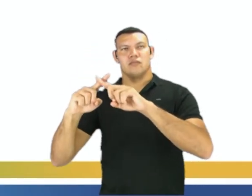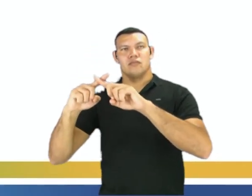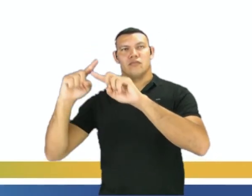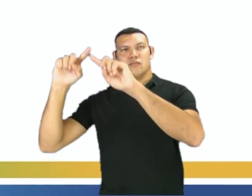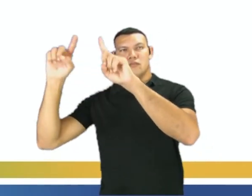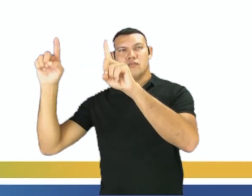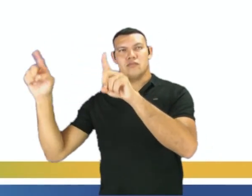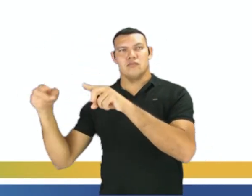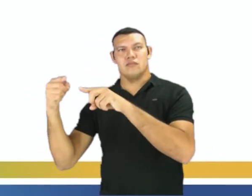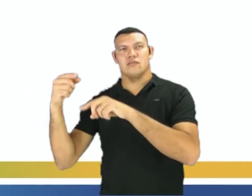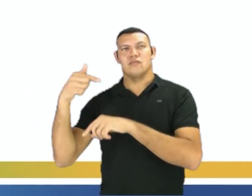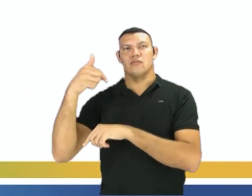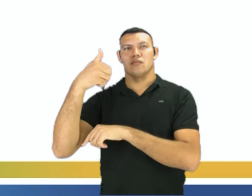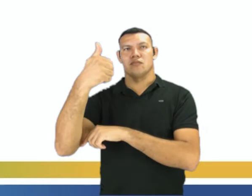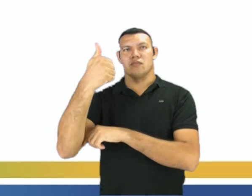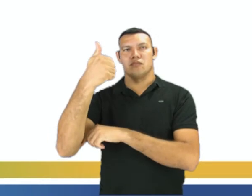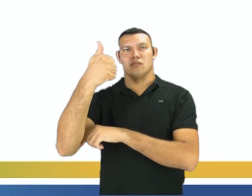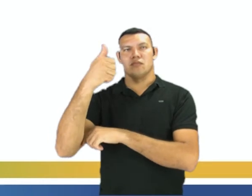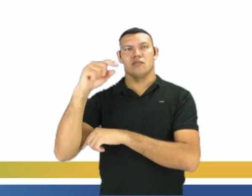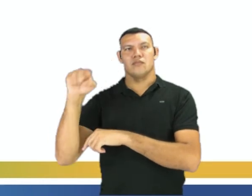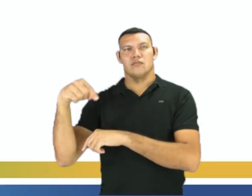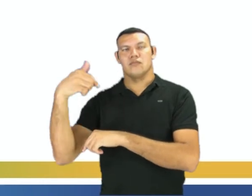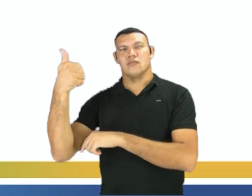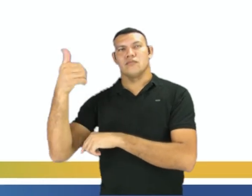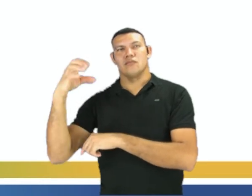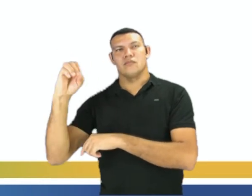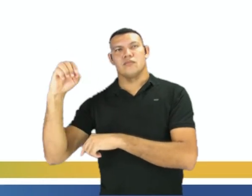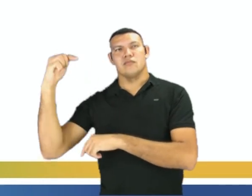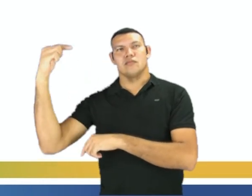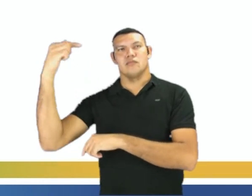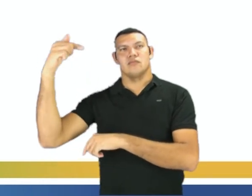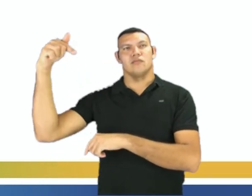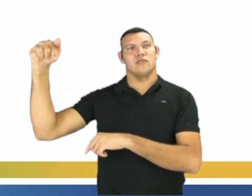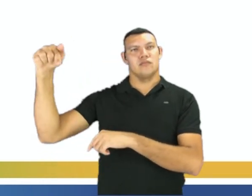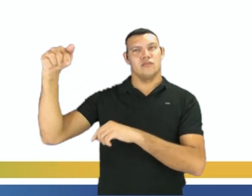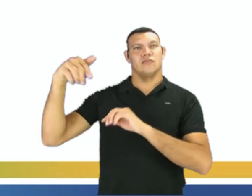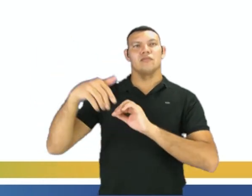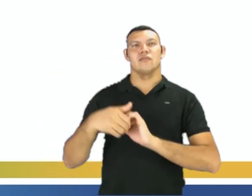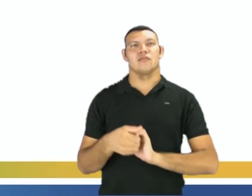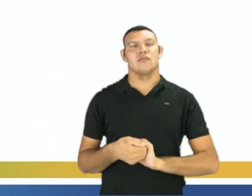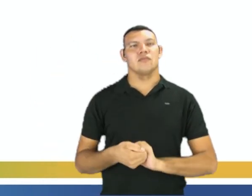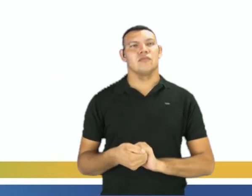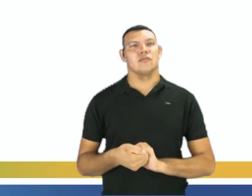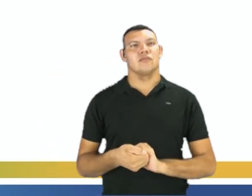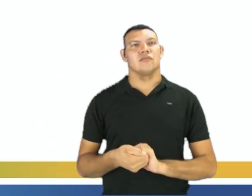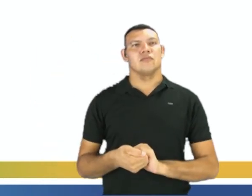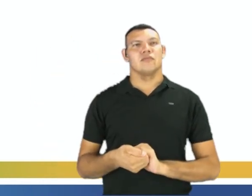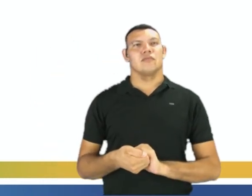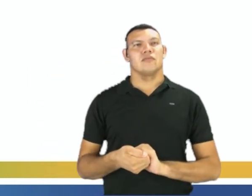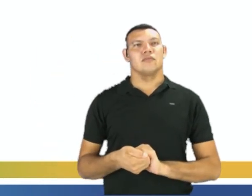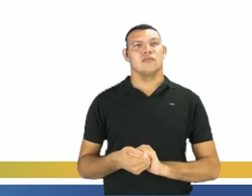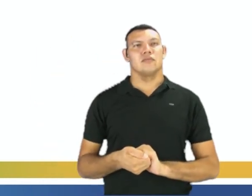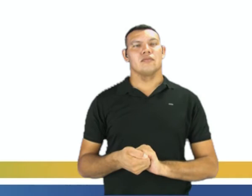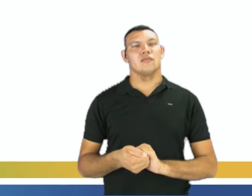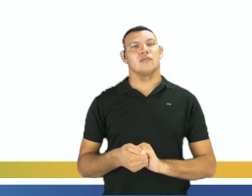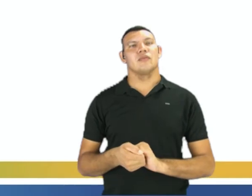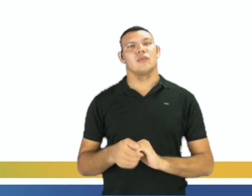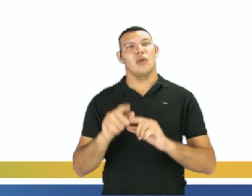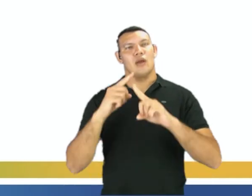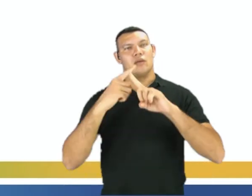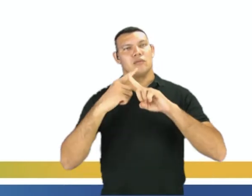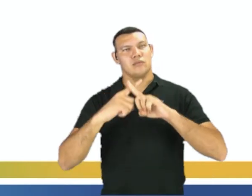pelo valor do ânion, que é o mesmo. 1 vezes 10 a menos 7. A